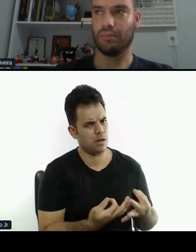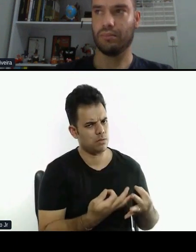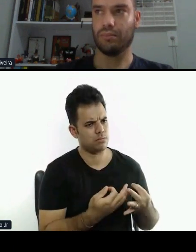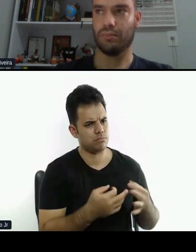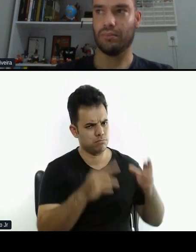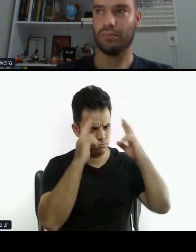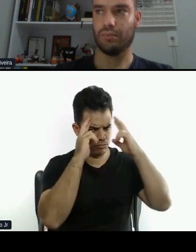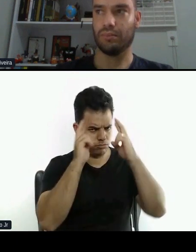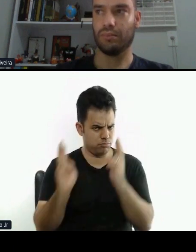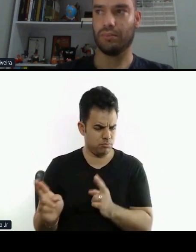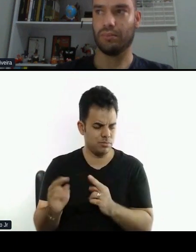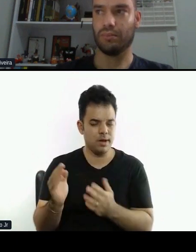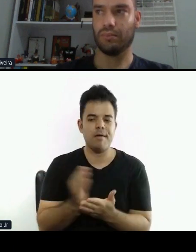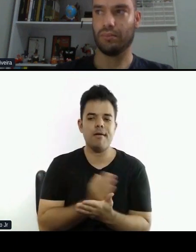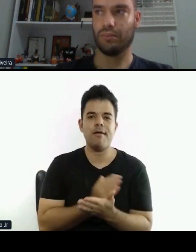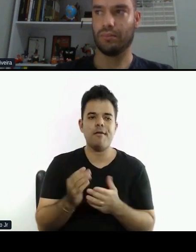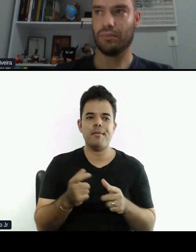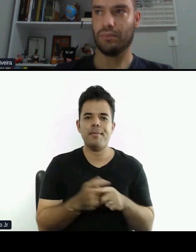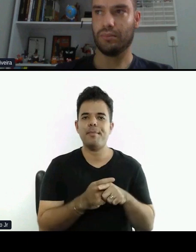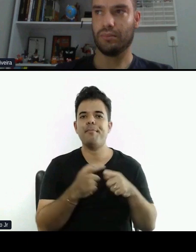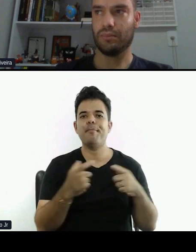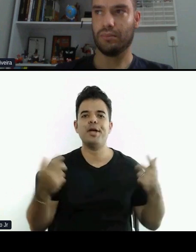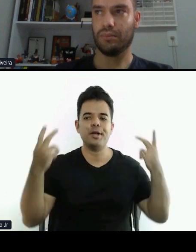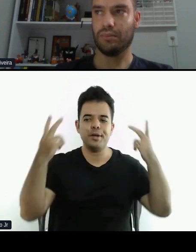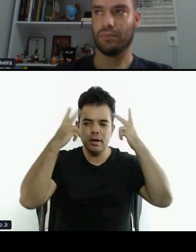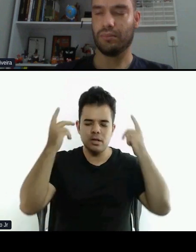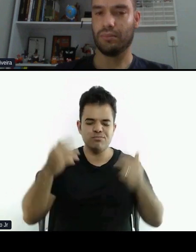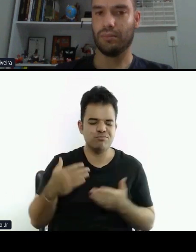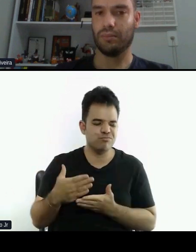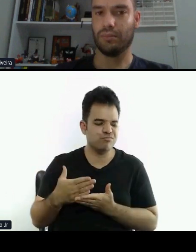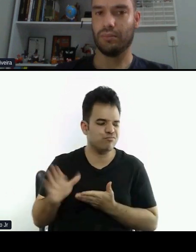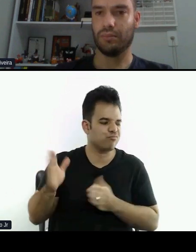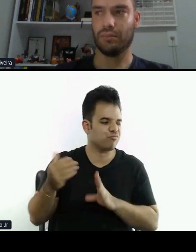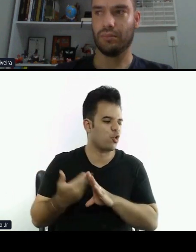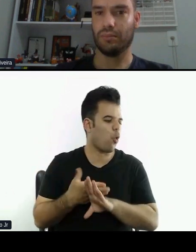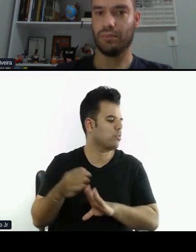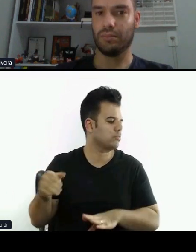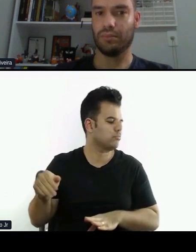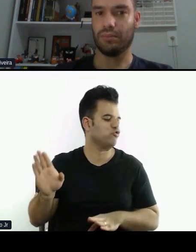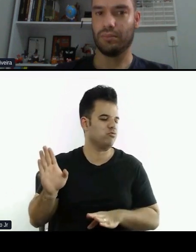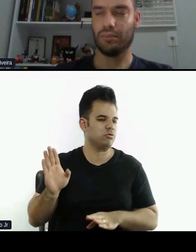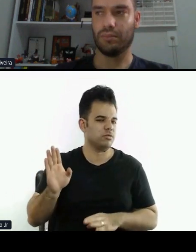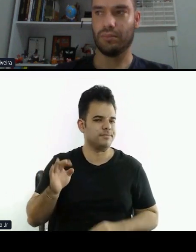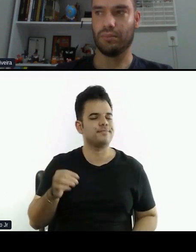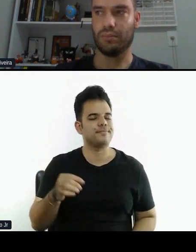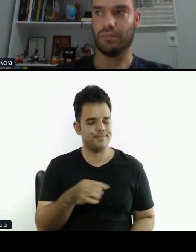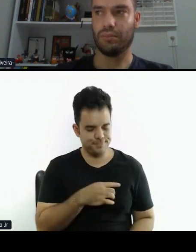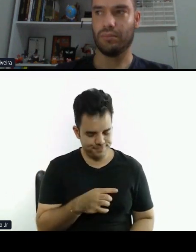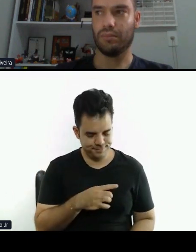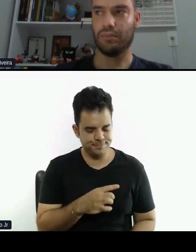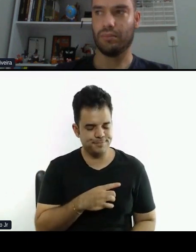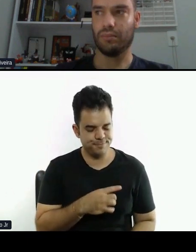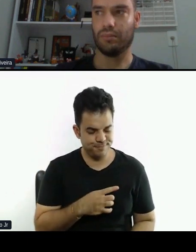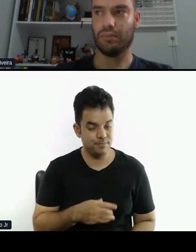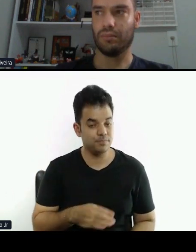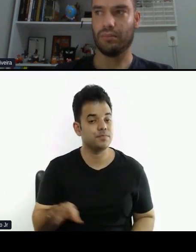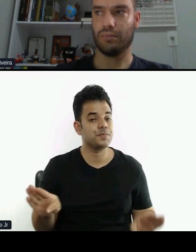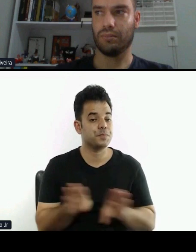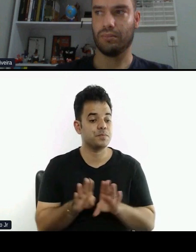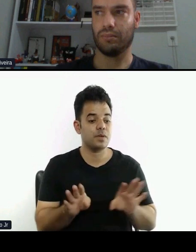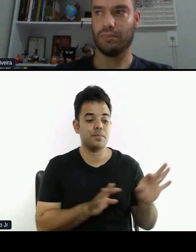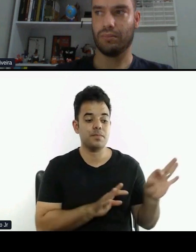mas as empresas normais, comuns, fazem isso, né. E, naturalmente, até uma preparação